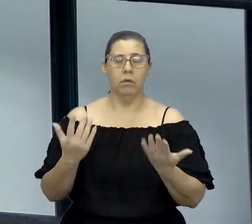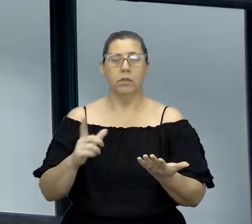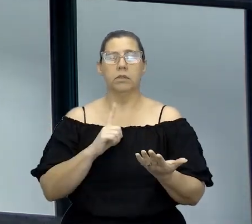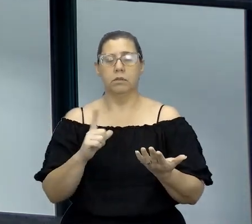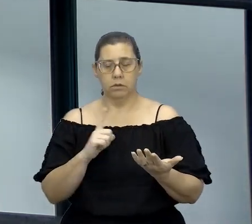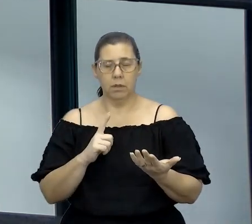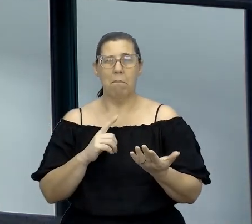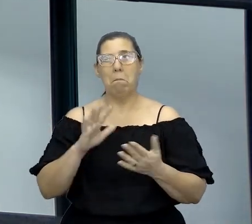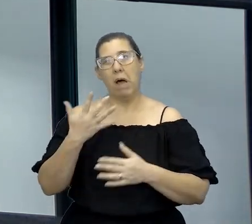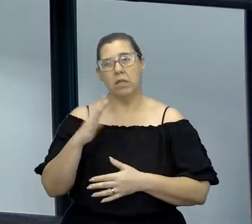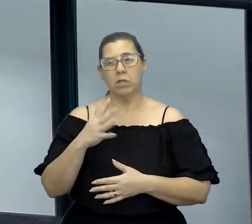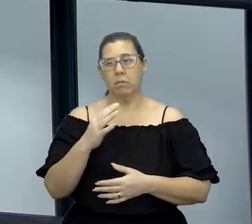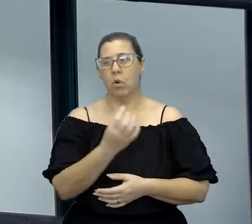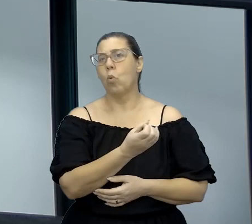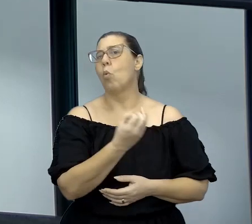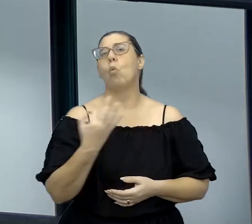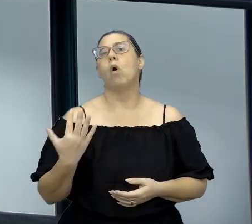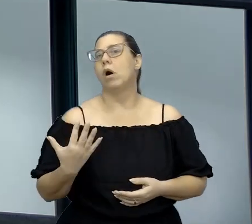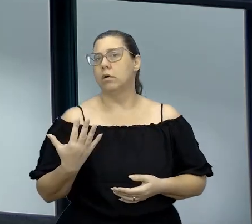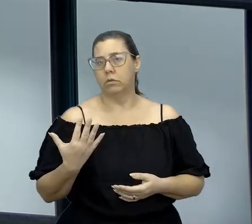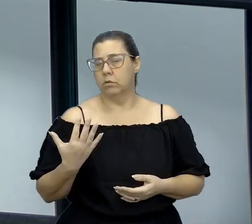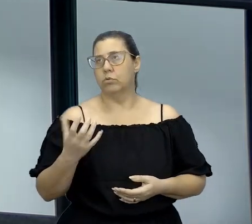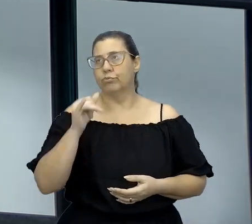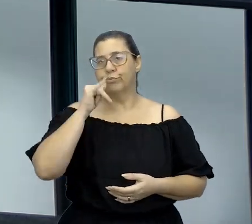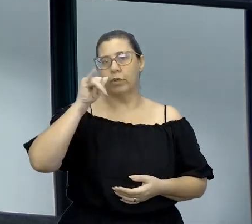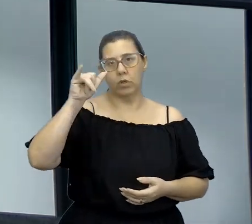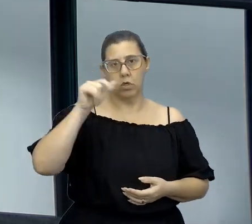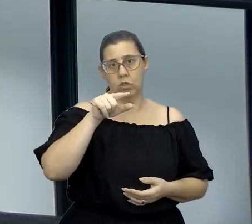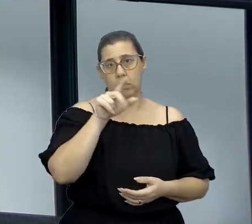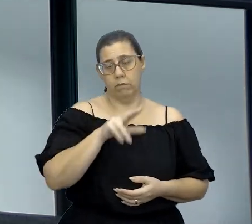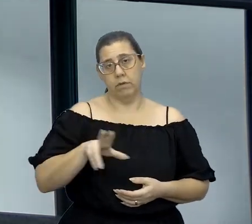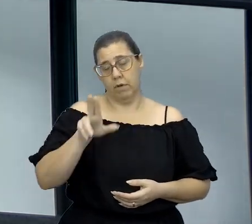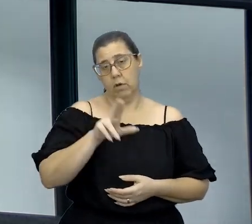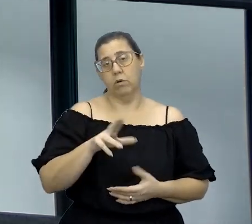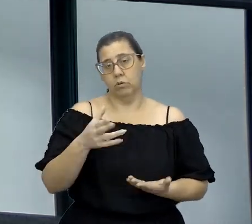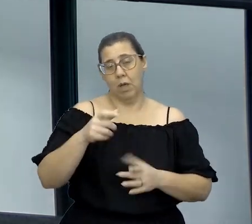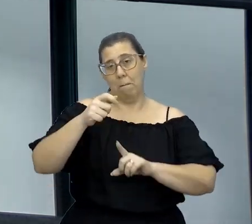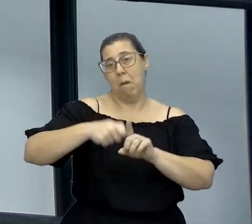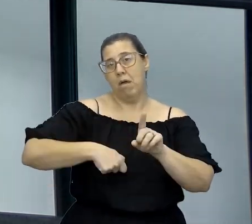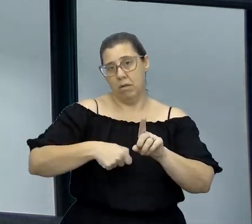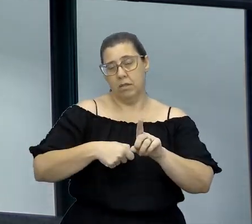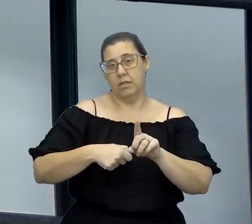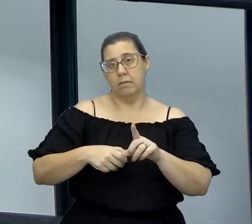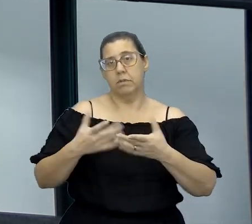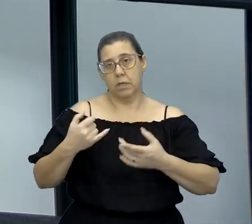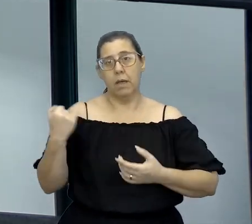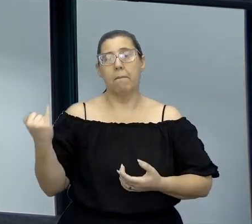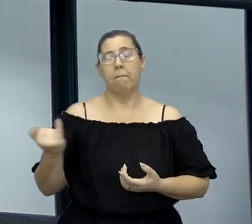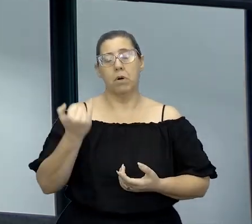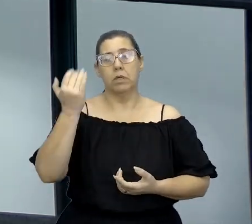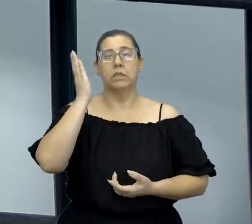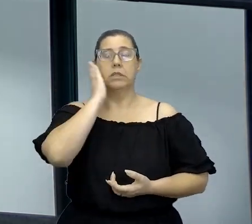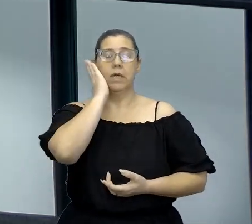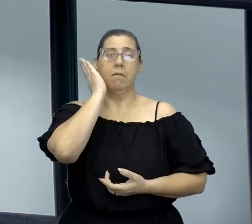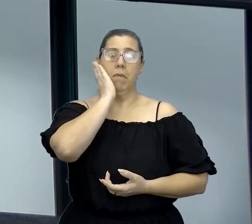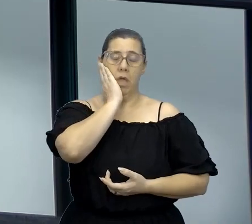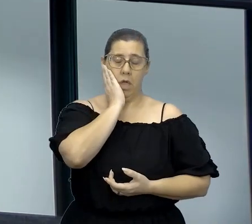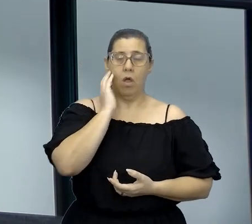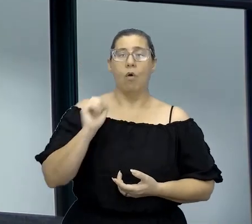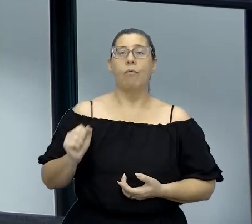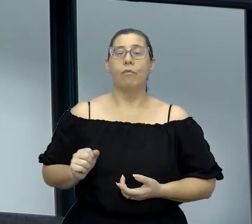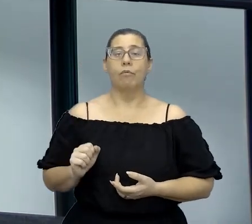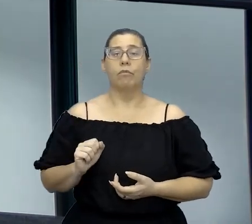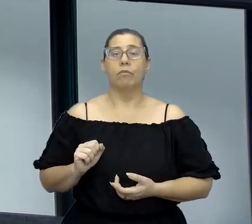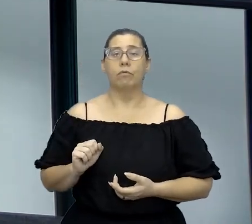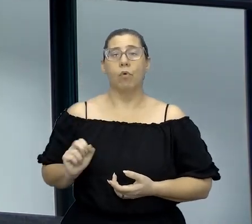uma estimativa de quanto de eletricidade você vai precisar por mês. Por isso que é importante saber o